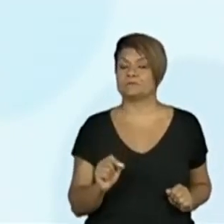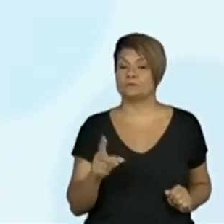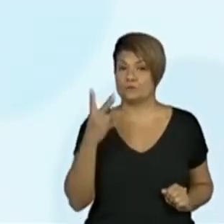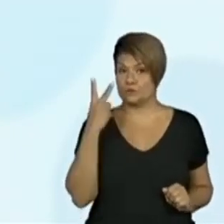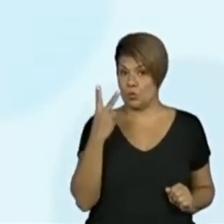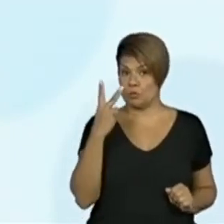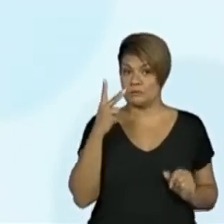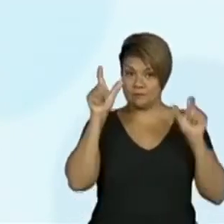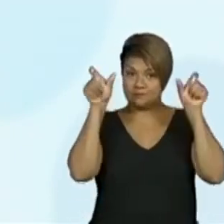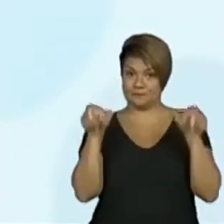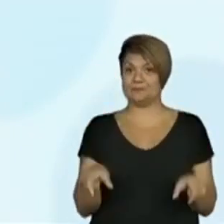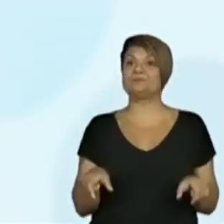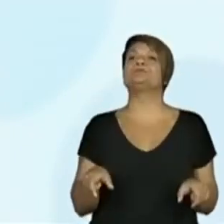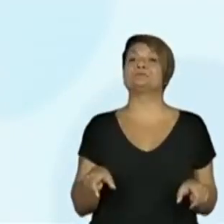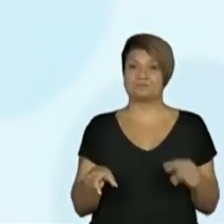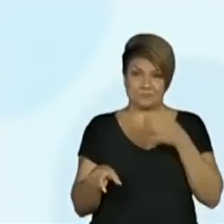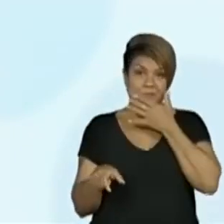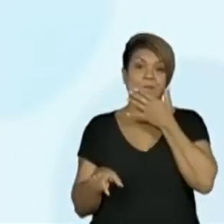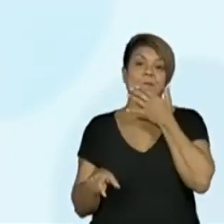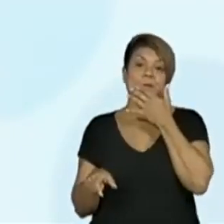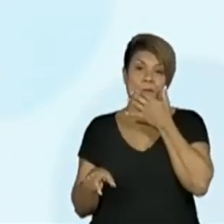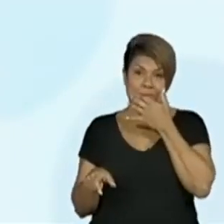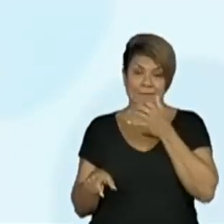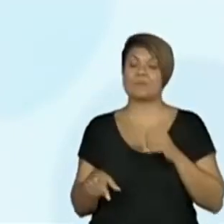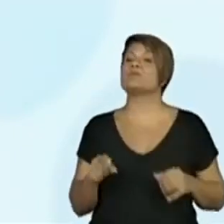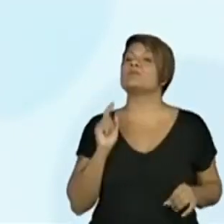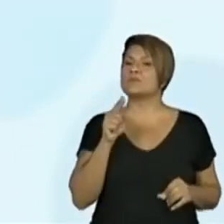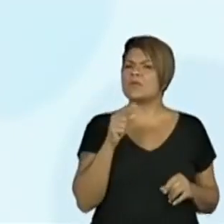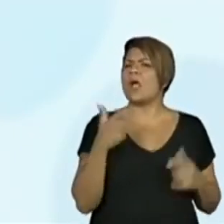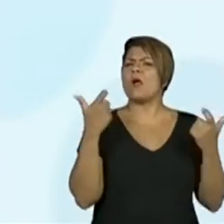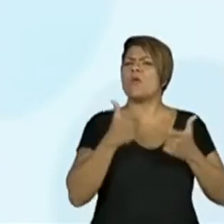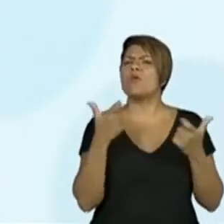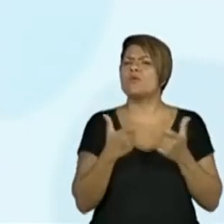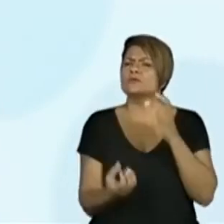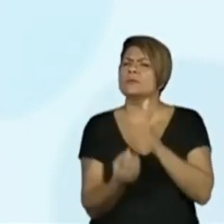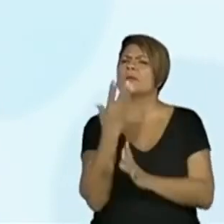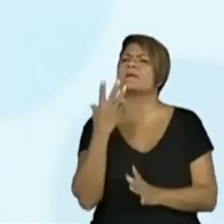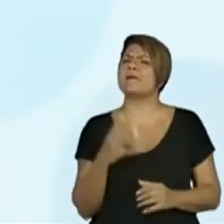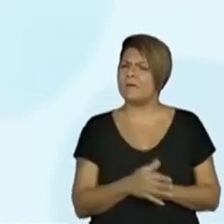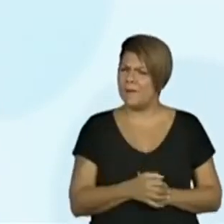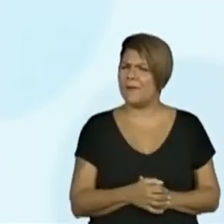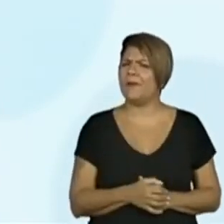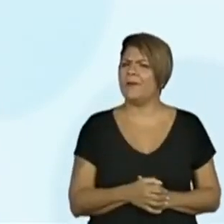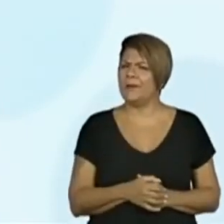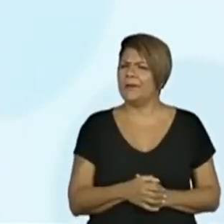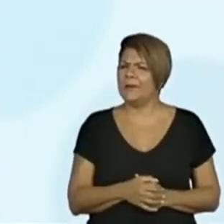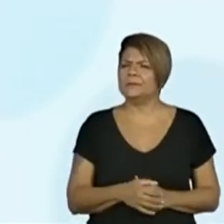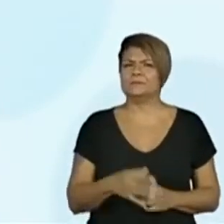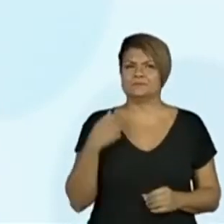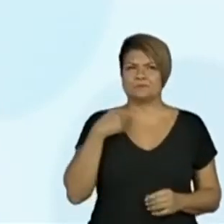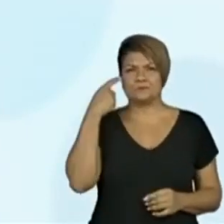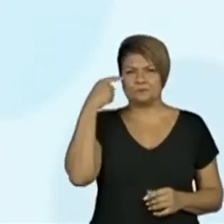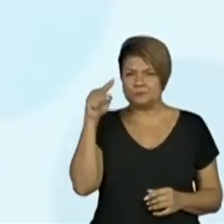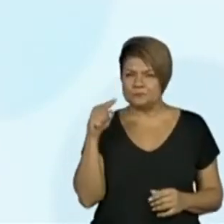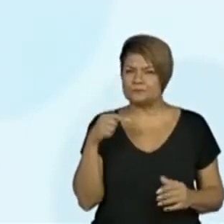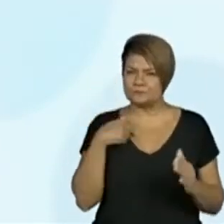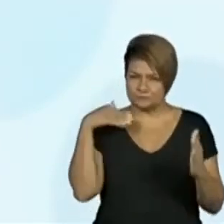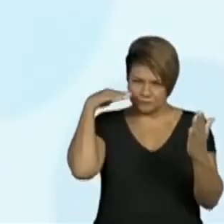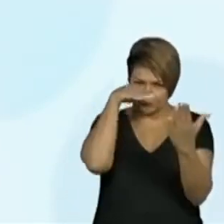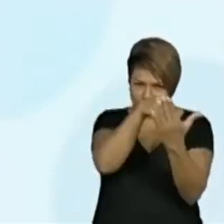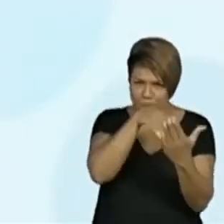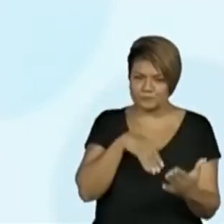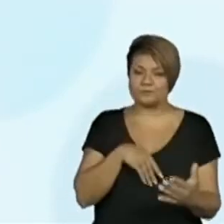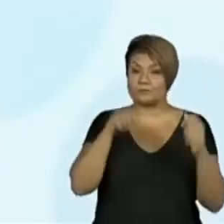dois personagens. Personagens. É isso? Onde que eles aparecem, né? Eu estou vendo um fundo, que é